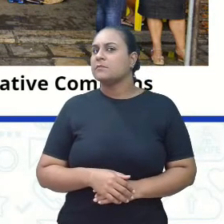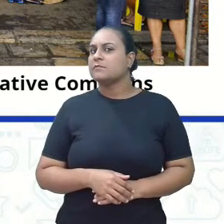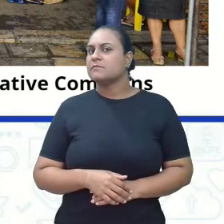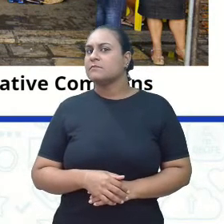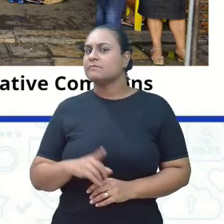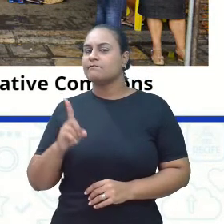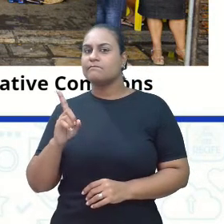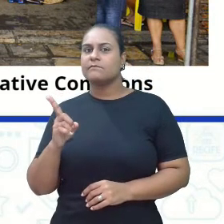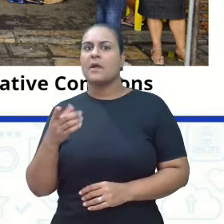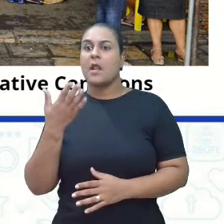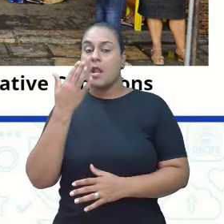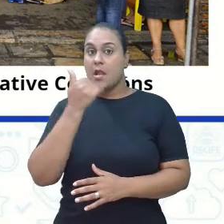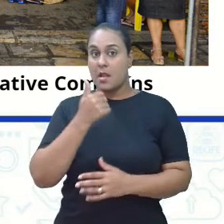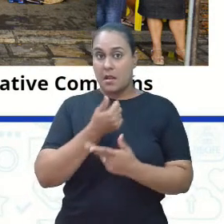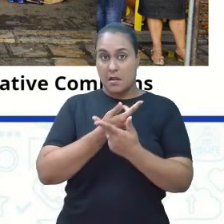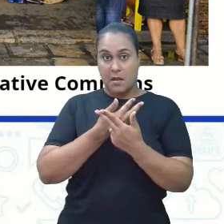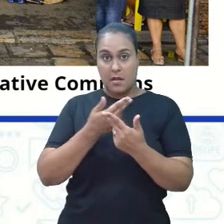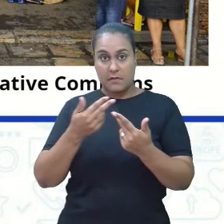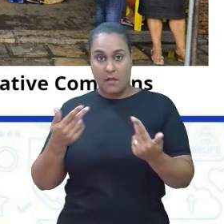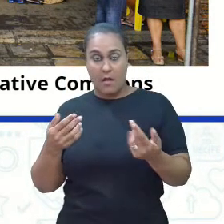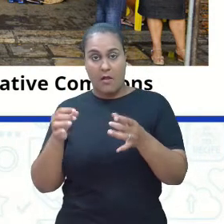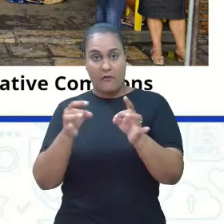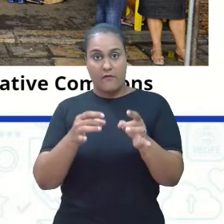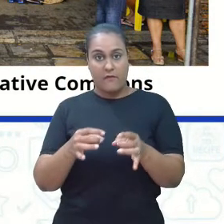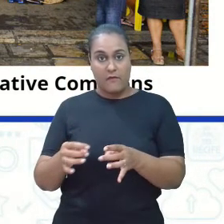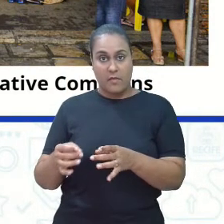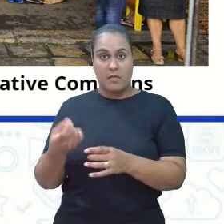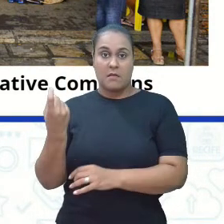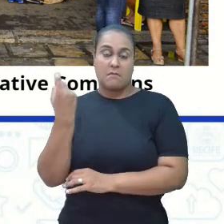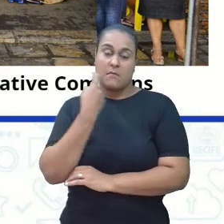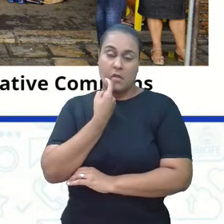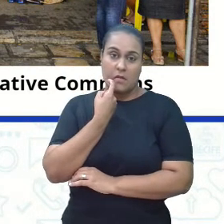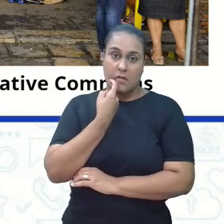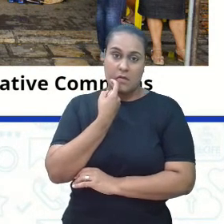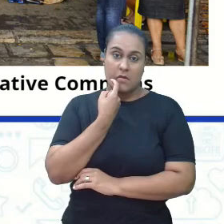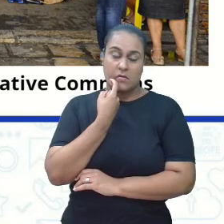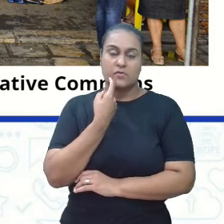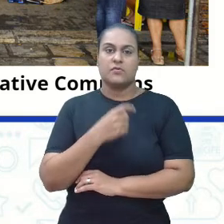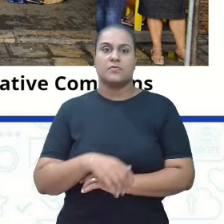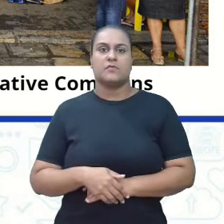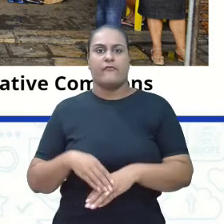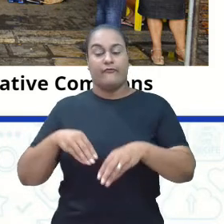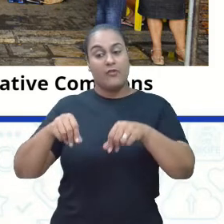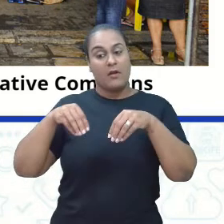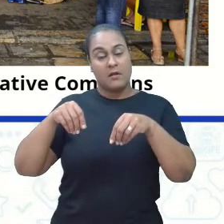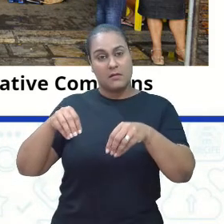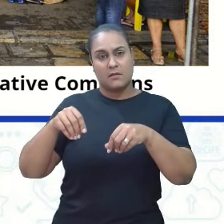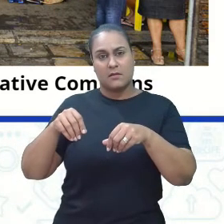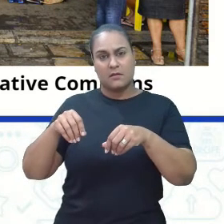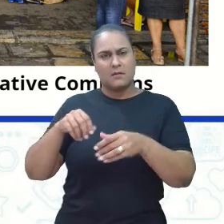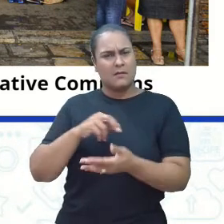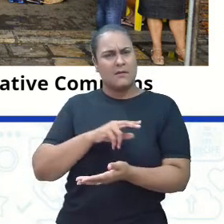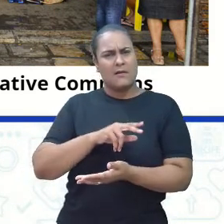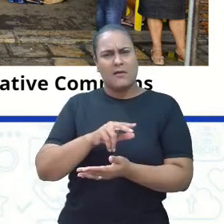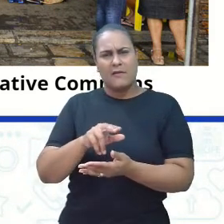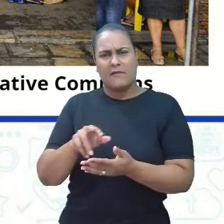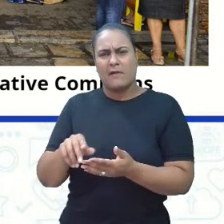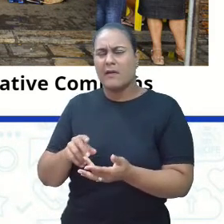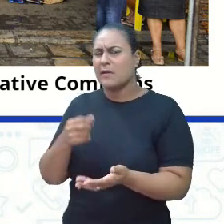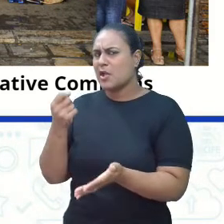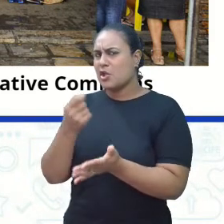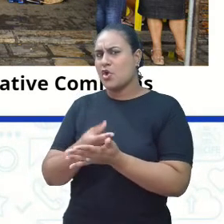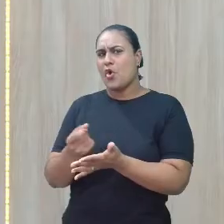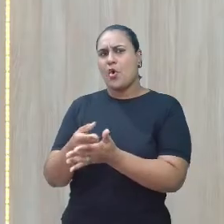alimentos, peixe, não é? farinha, enfim, tudo que as pessoas consumiam